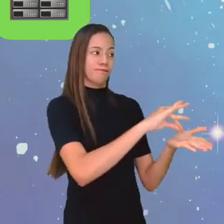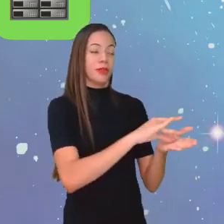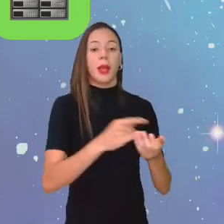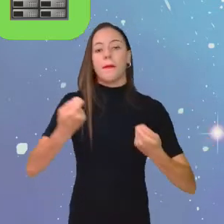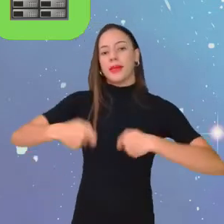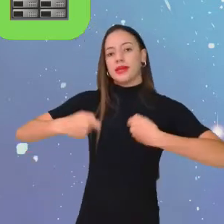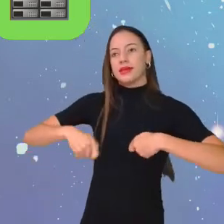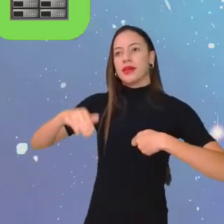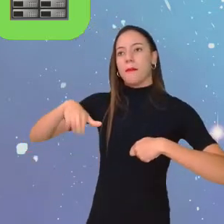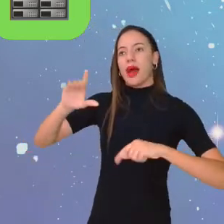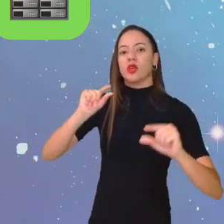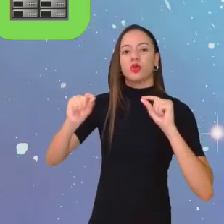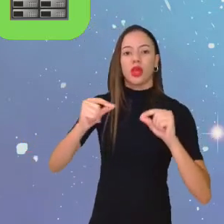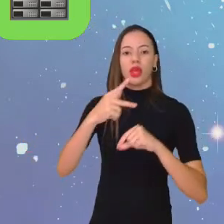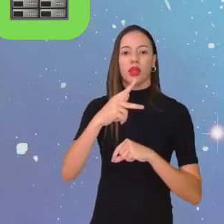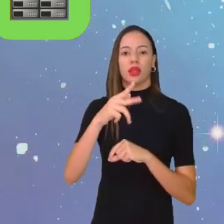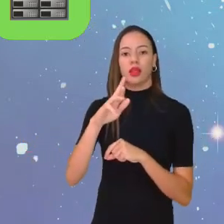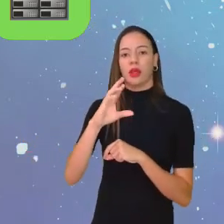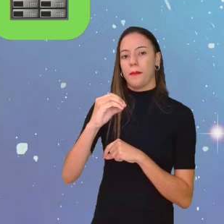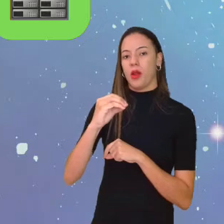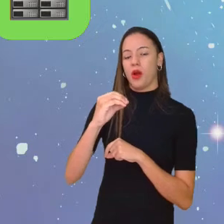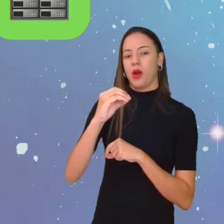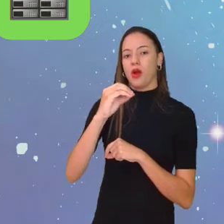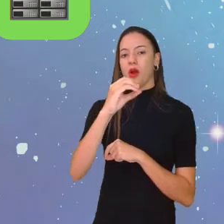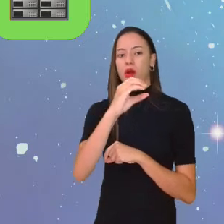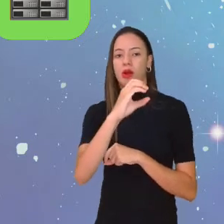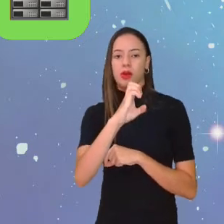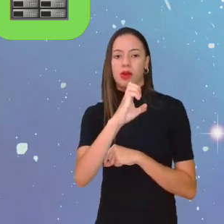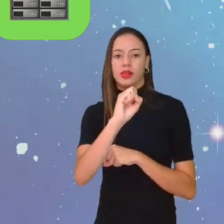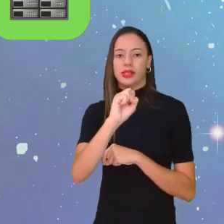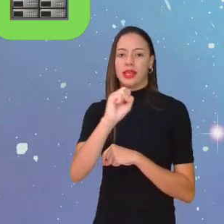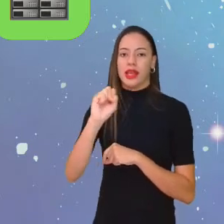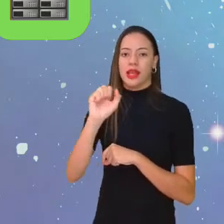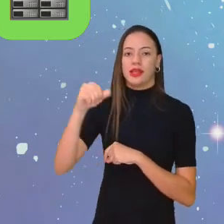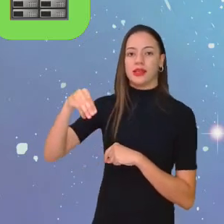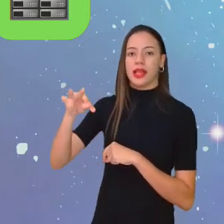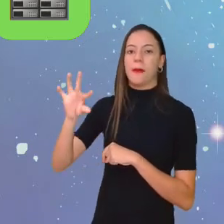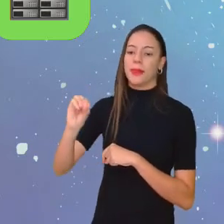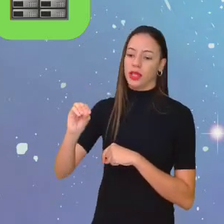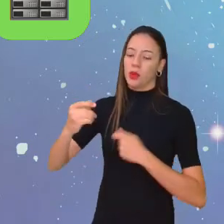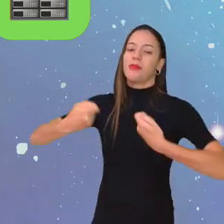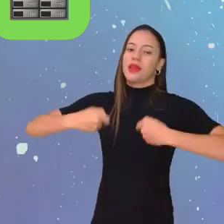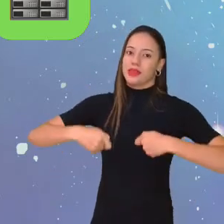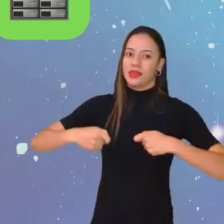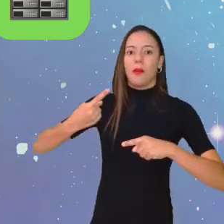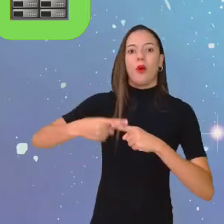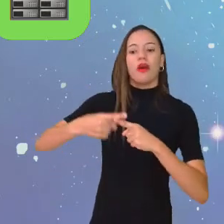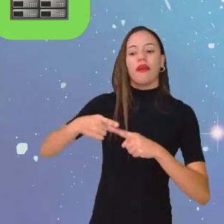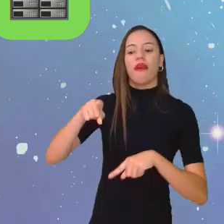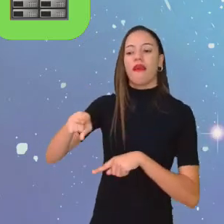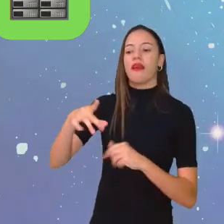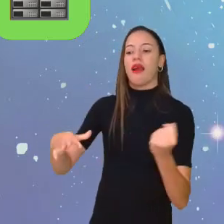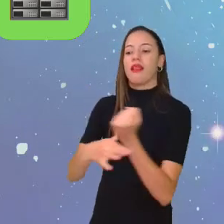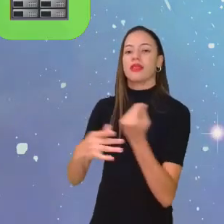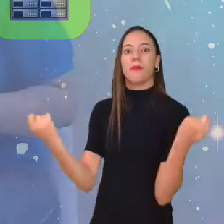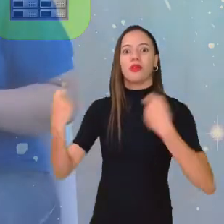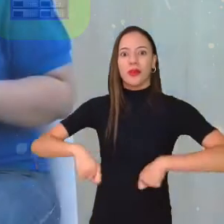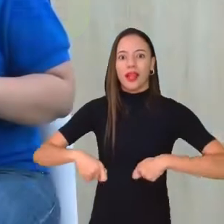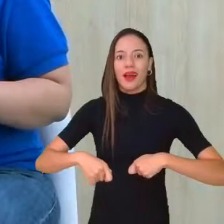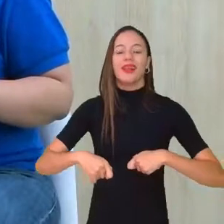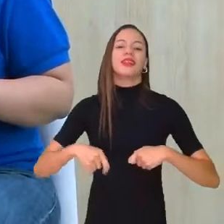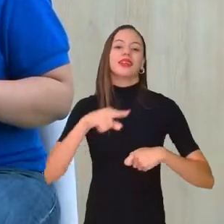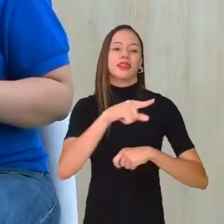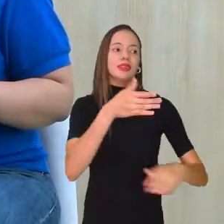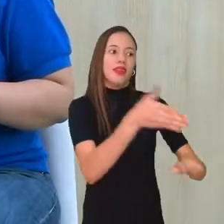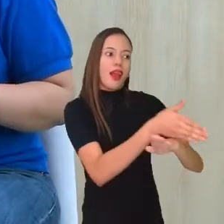muito mais de processamento do que armazenamento, que vai possibilitar a gente sair buscando essas coisas nas nuvens. Você colocou cartão de memória no seu celular em